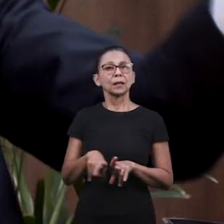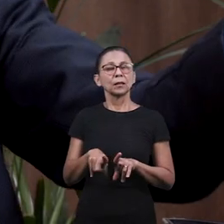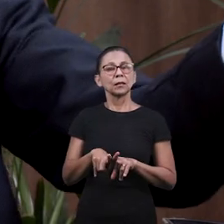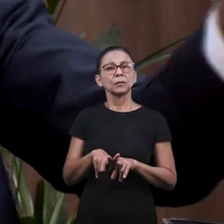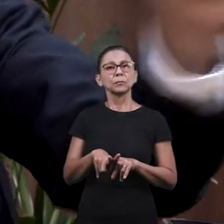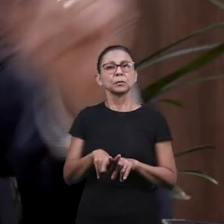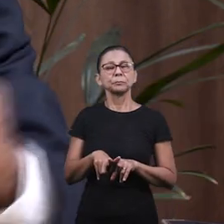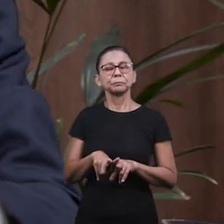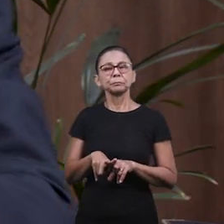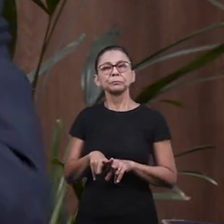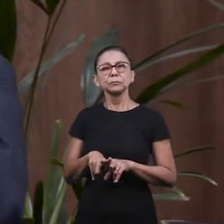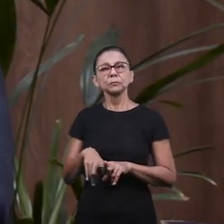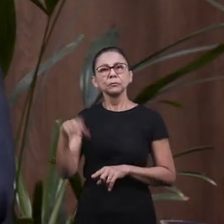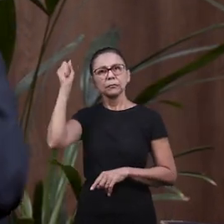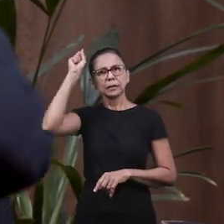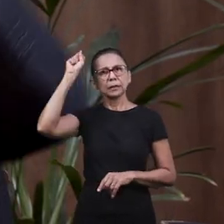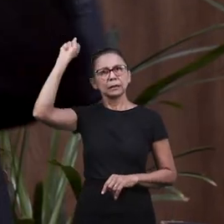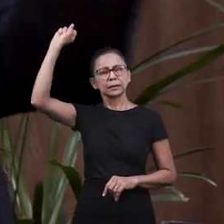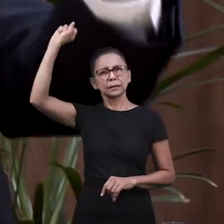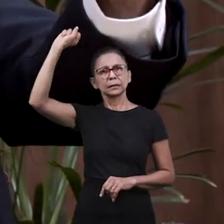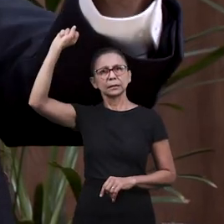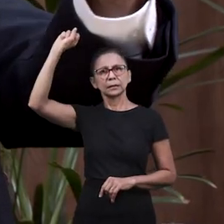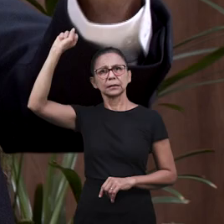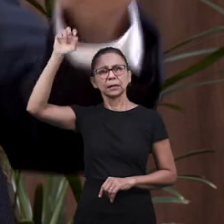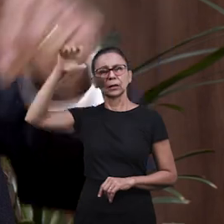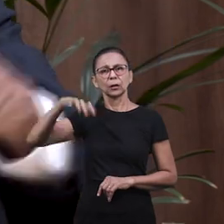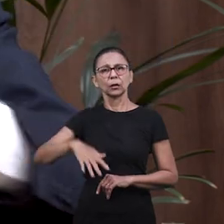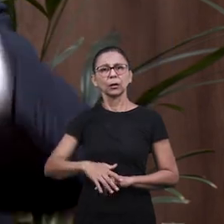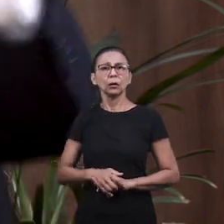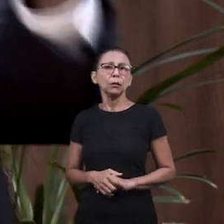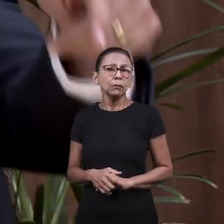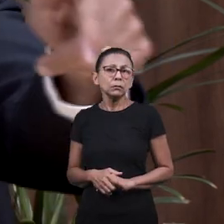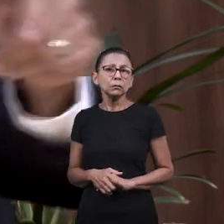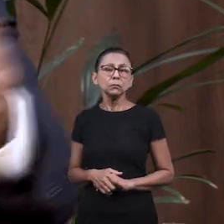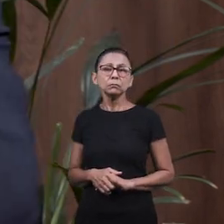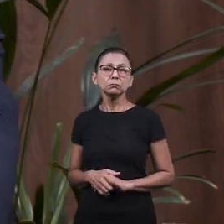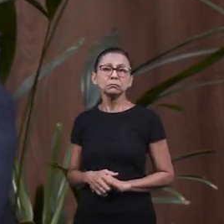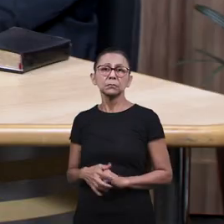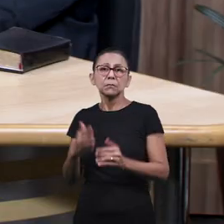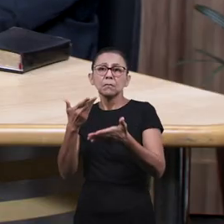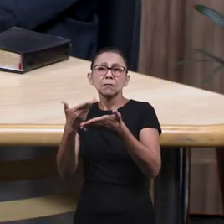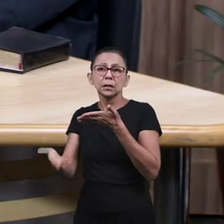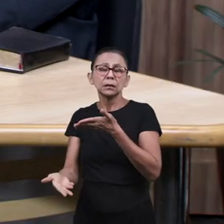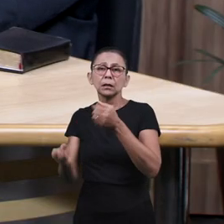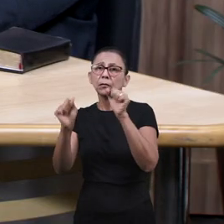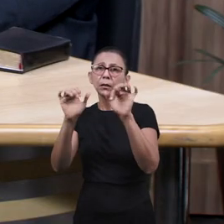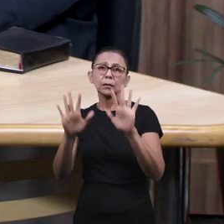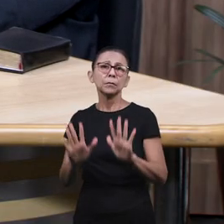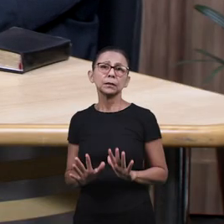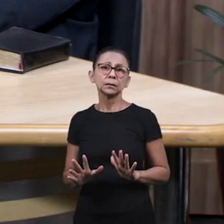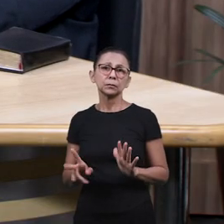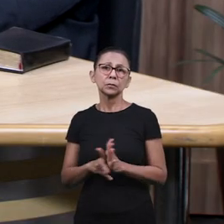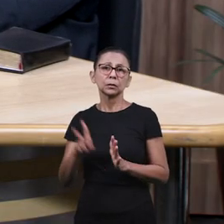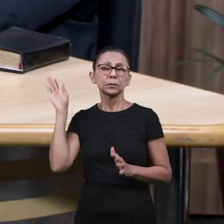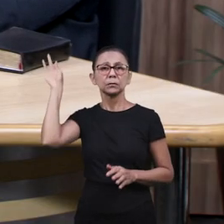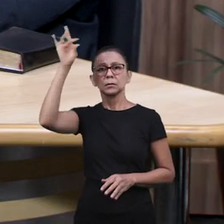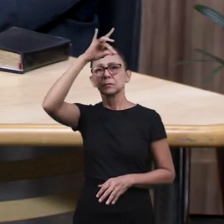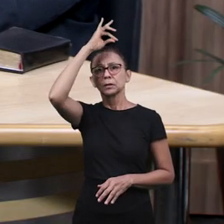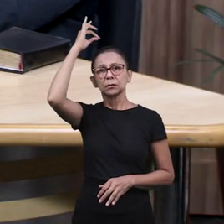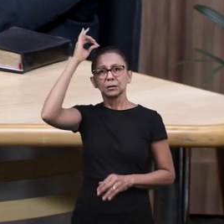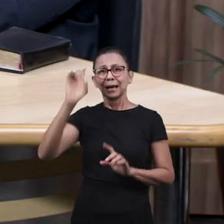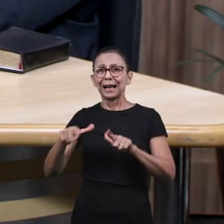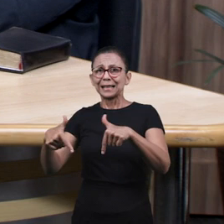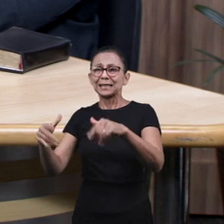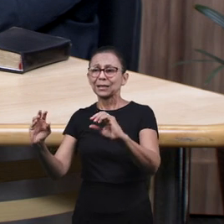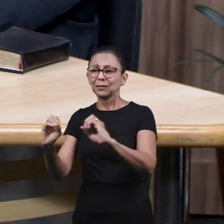mandado unge outro. E o Espírito Santo, naquele dia da unção, ele saiu de Saul e foi para a vida de Davi. Isso acontece hoje